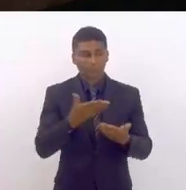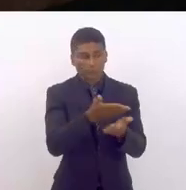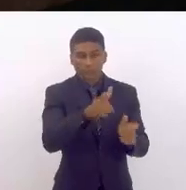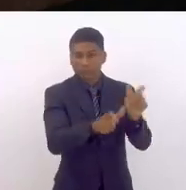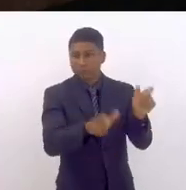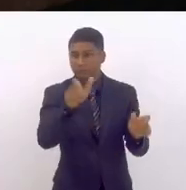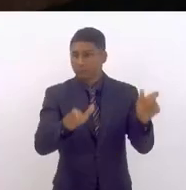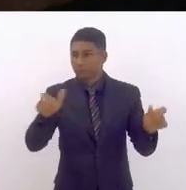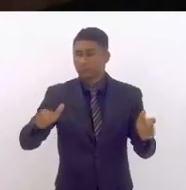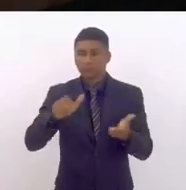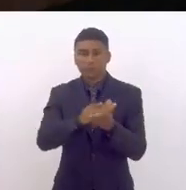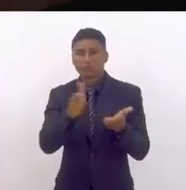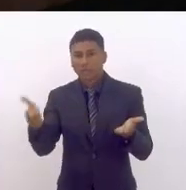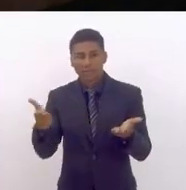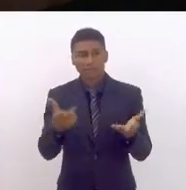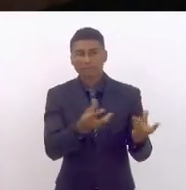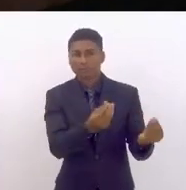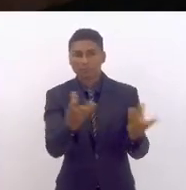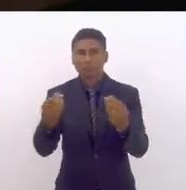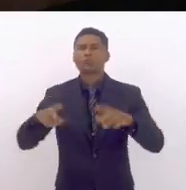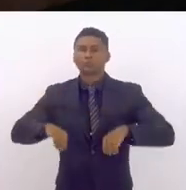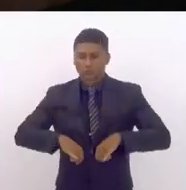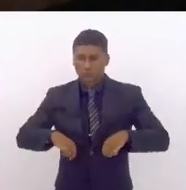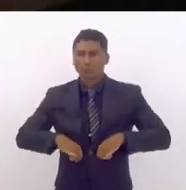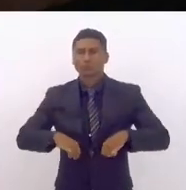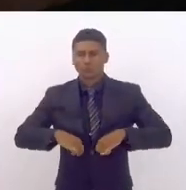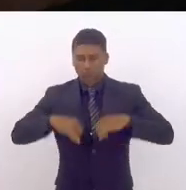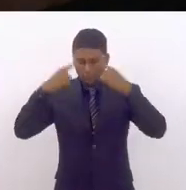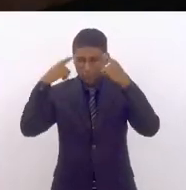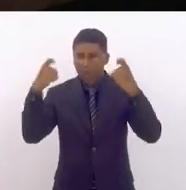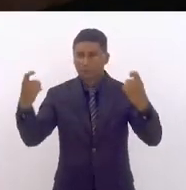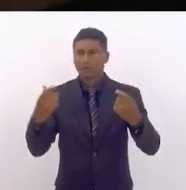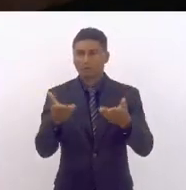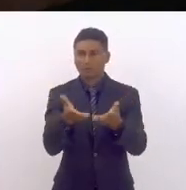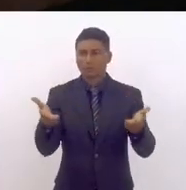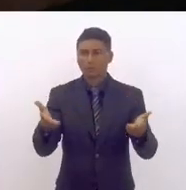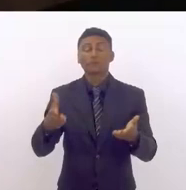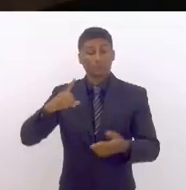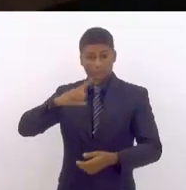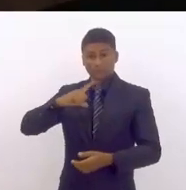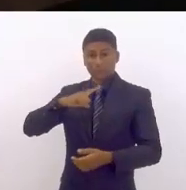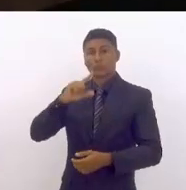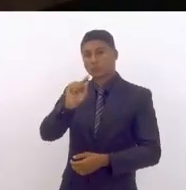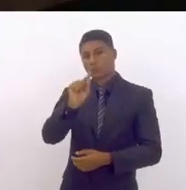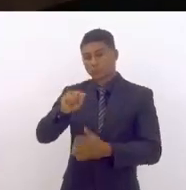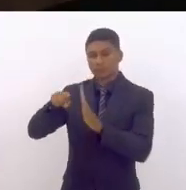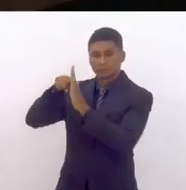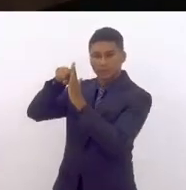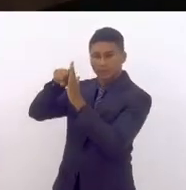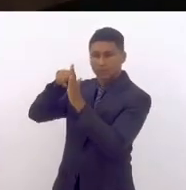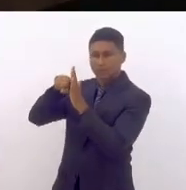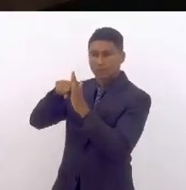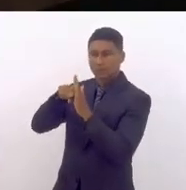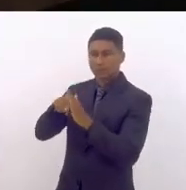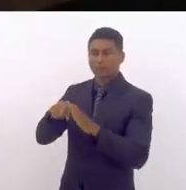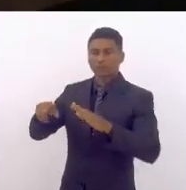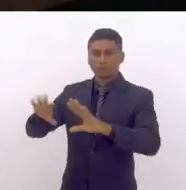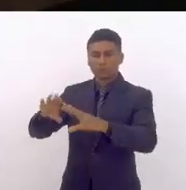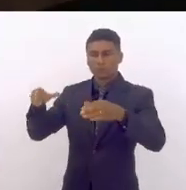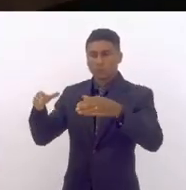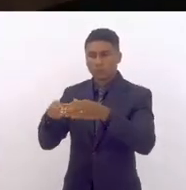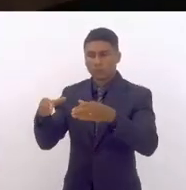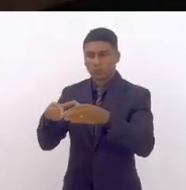jornalistas sendo vilipendiados, violentados. Tem uma pesquisa da Federação Nacional